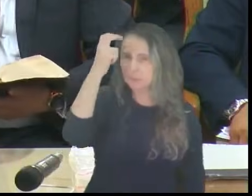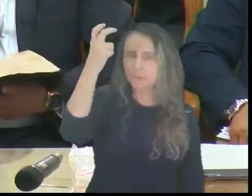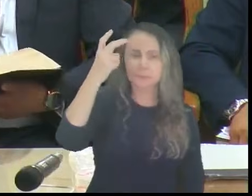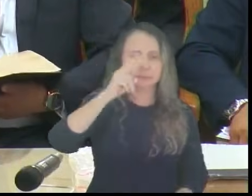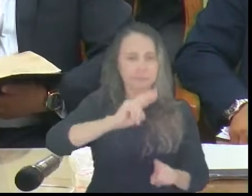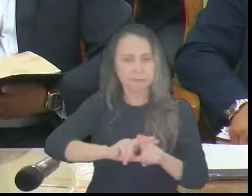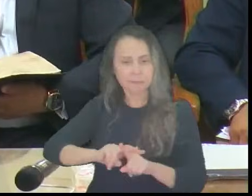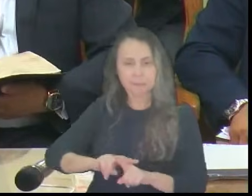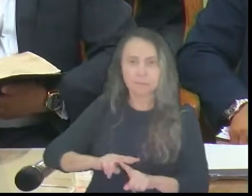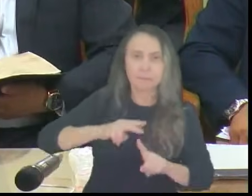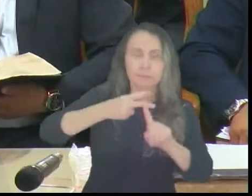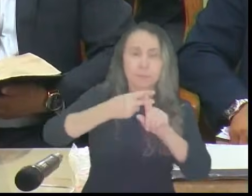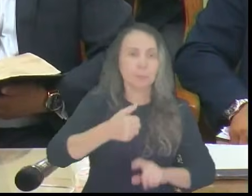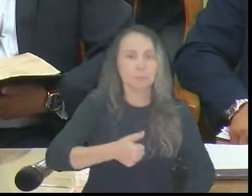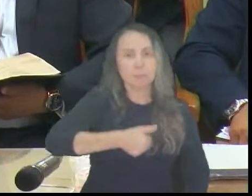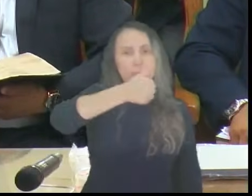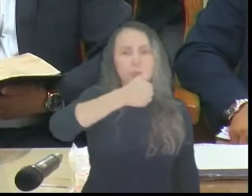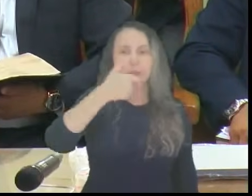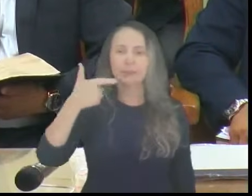Babilônia.